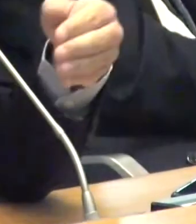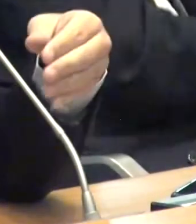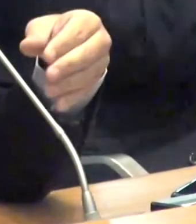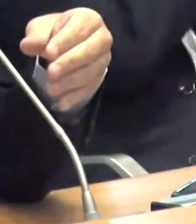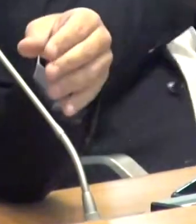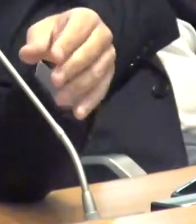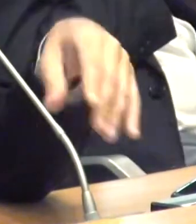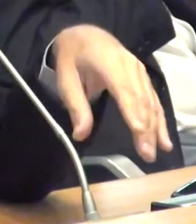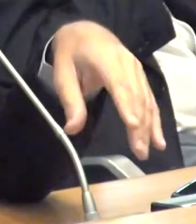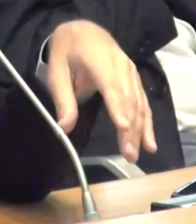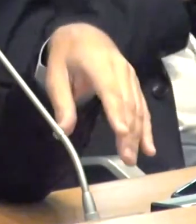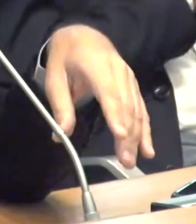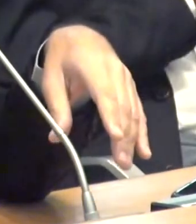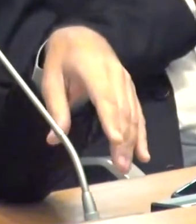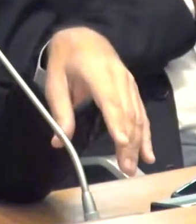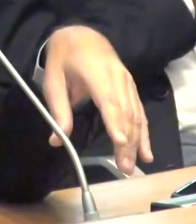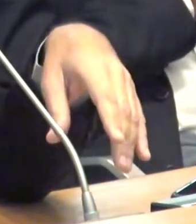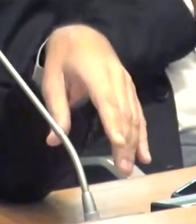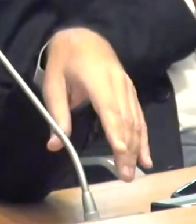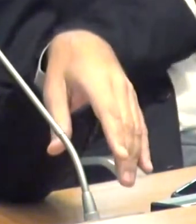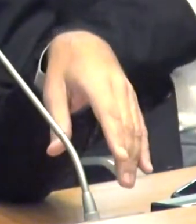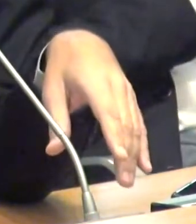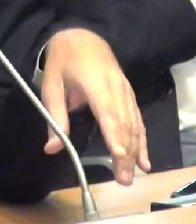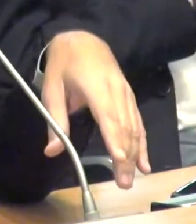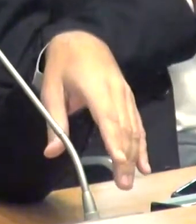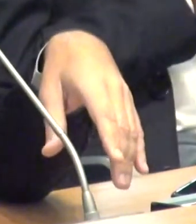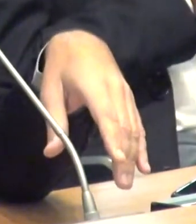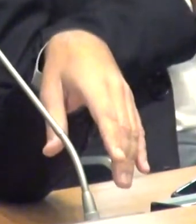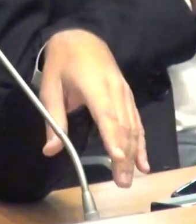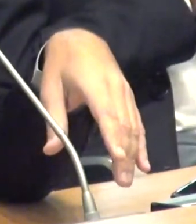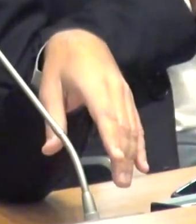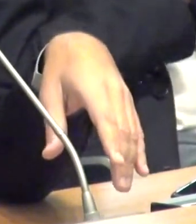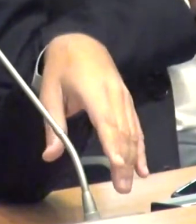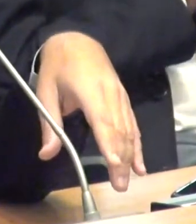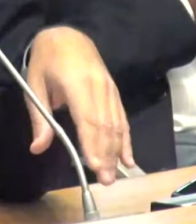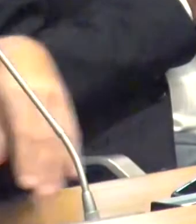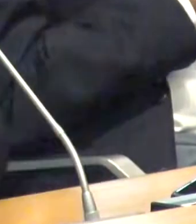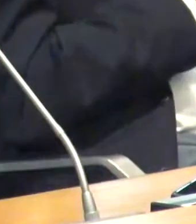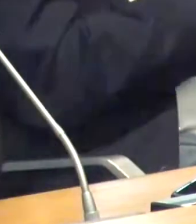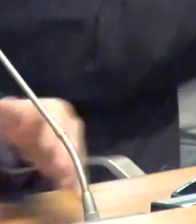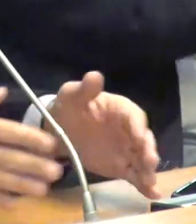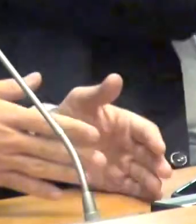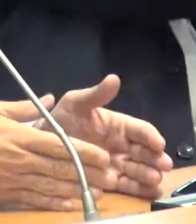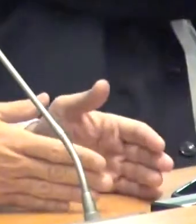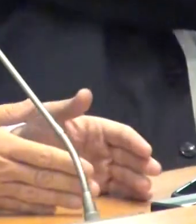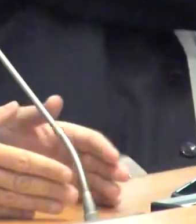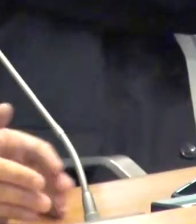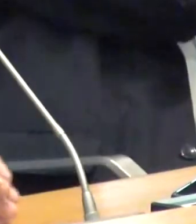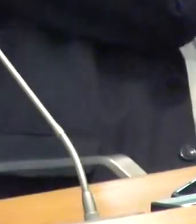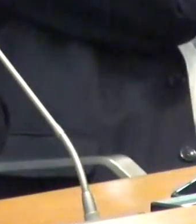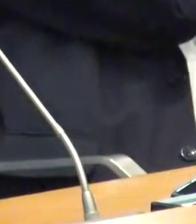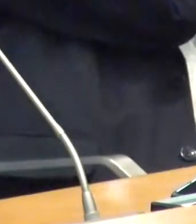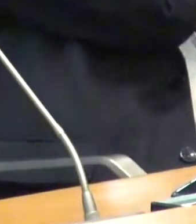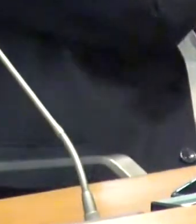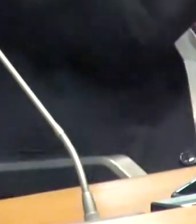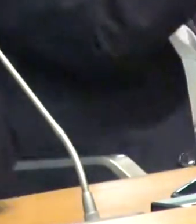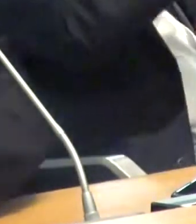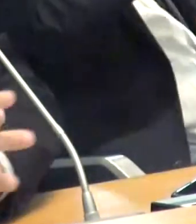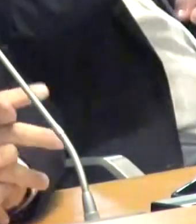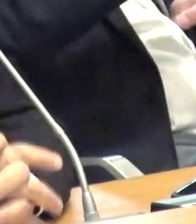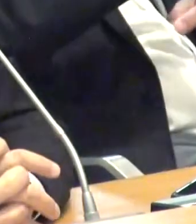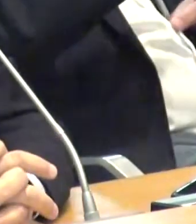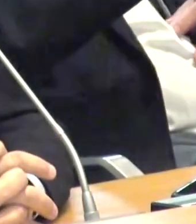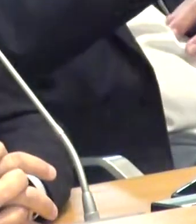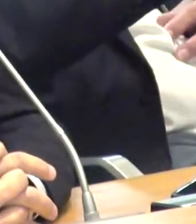pudesse, se não nessa oportunidade, mais à frente, até na segunda-feira, pudesse retroagir na história e contar como foi